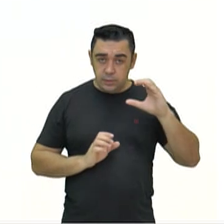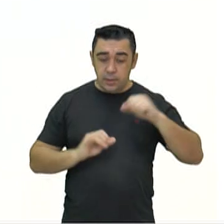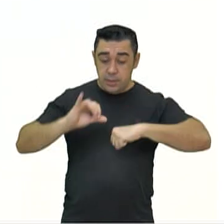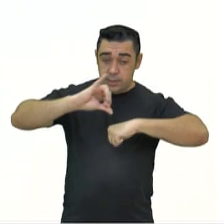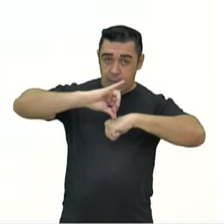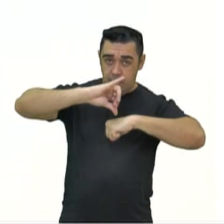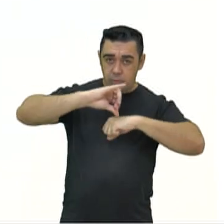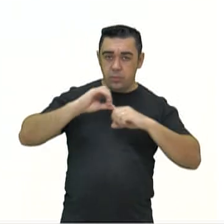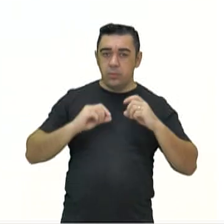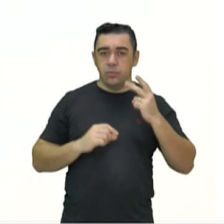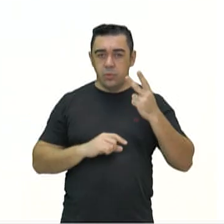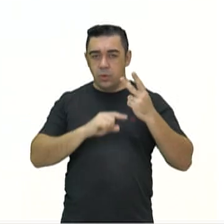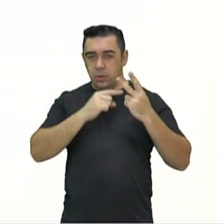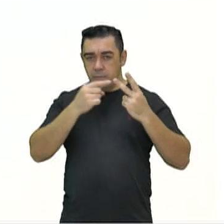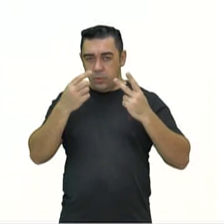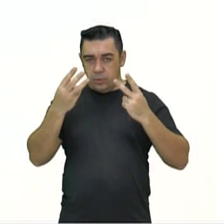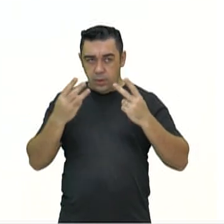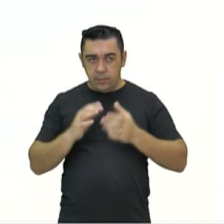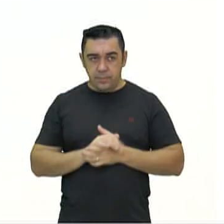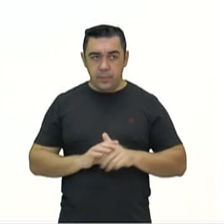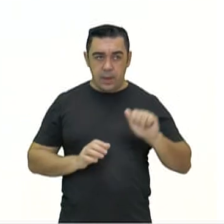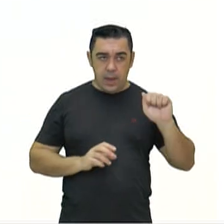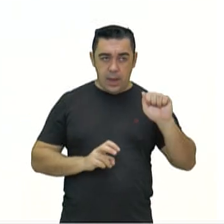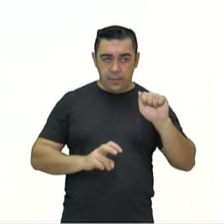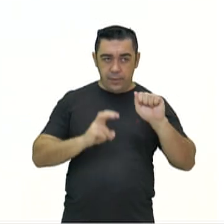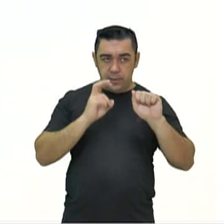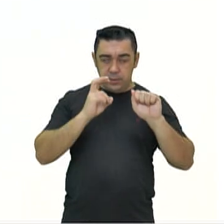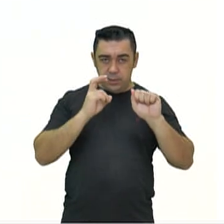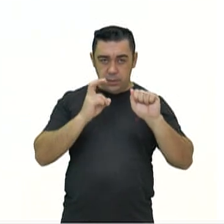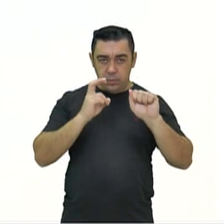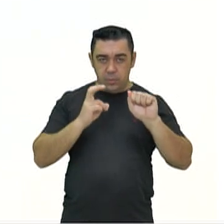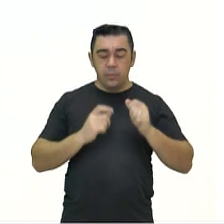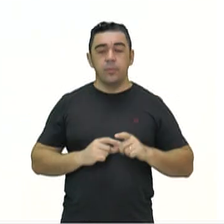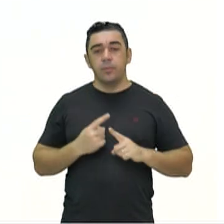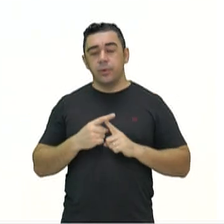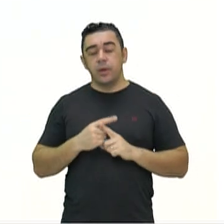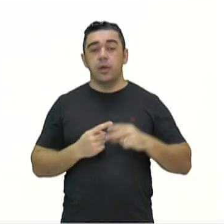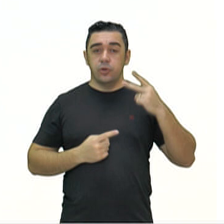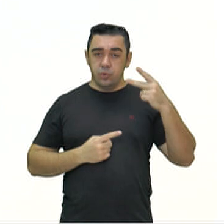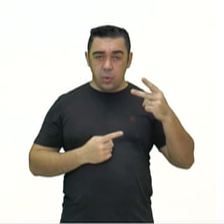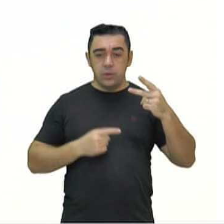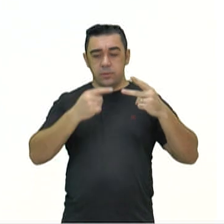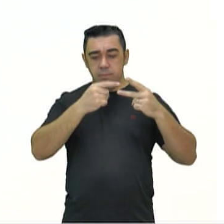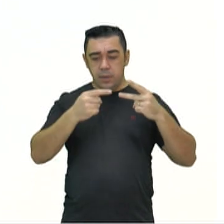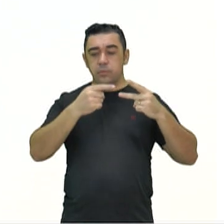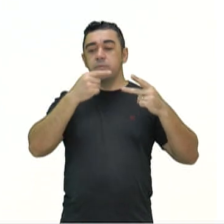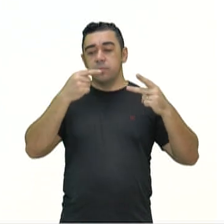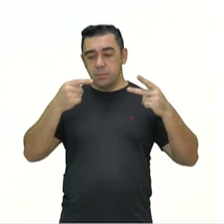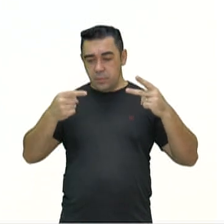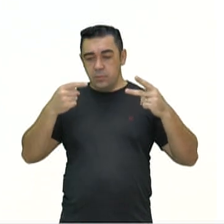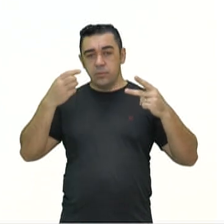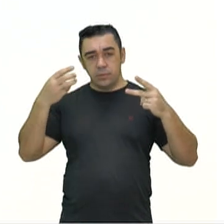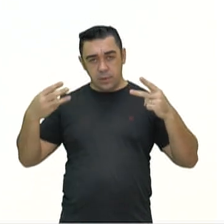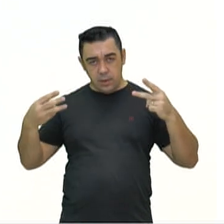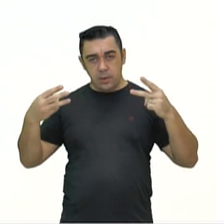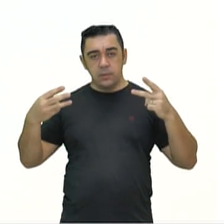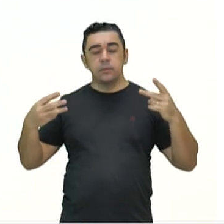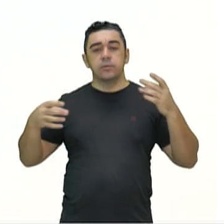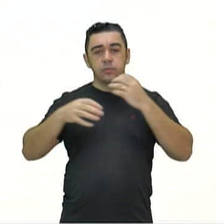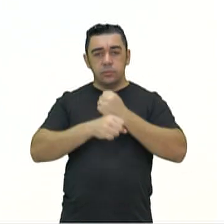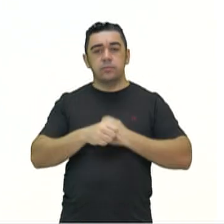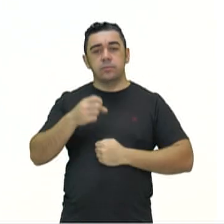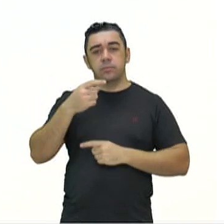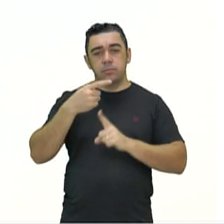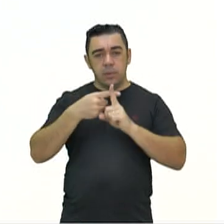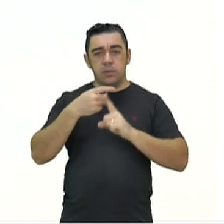menos 3. O A vale 5. Por quê? Porque a distância do menos 3 até o 2. Veja, daqui até